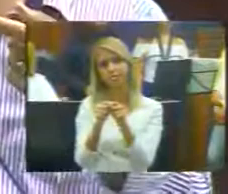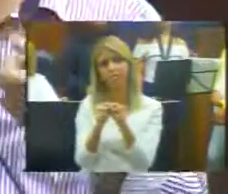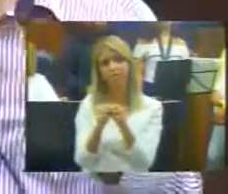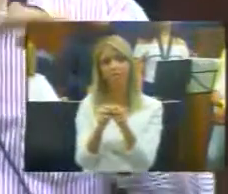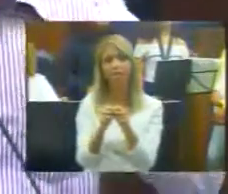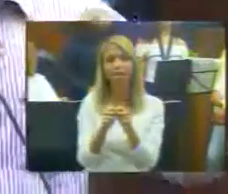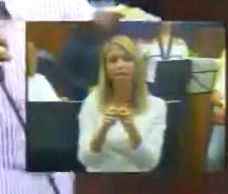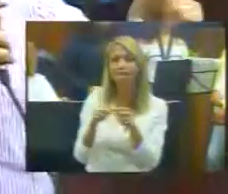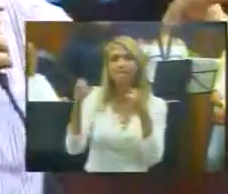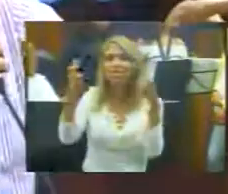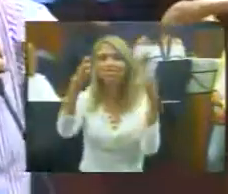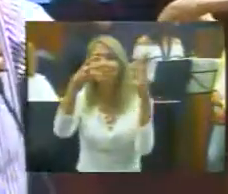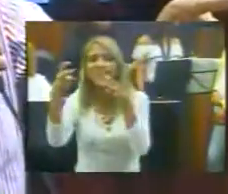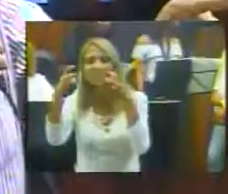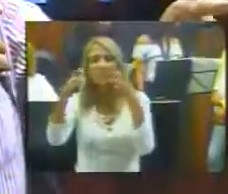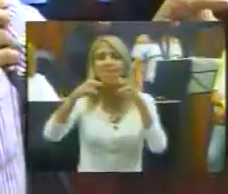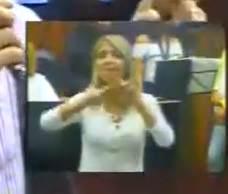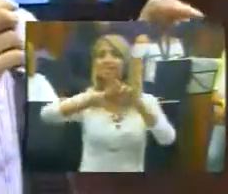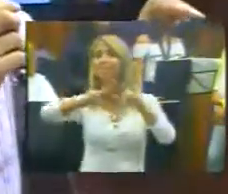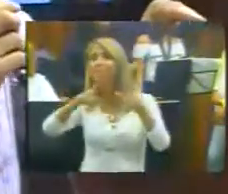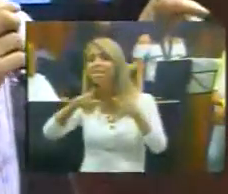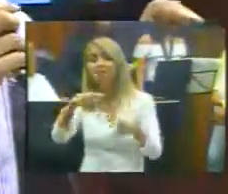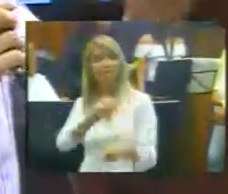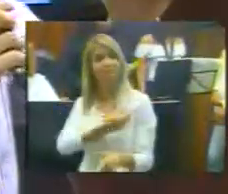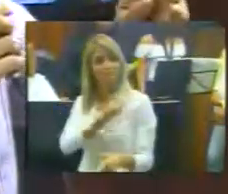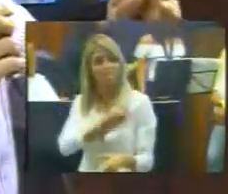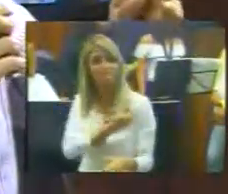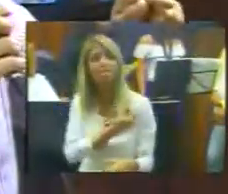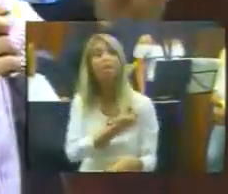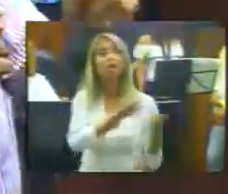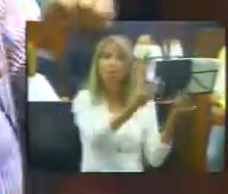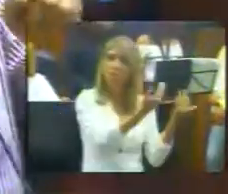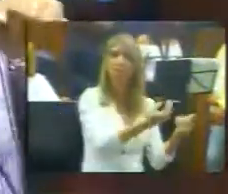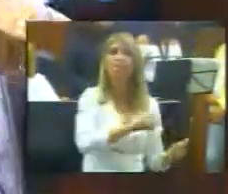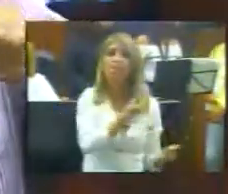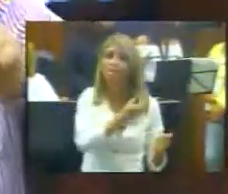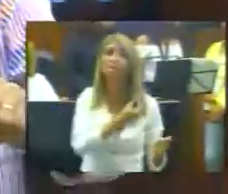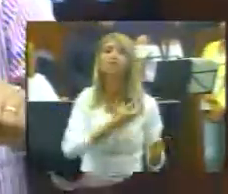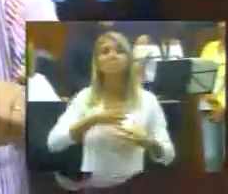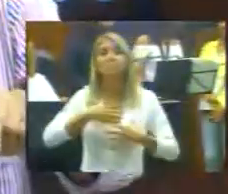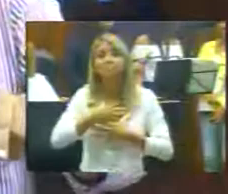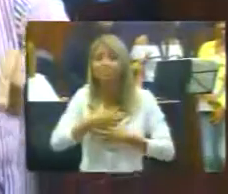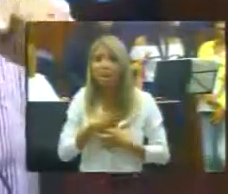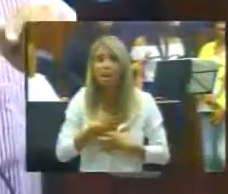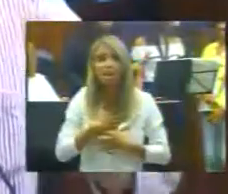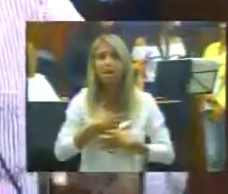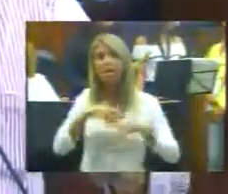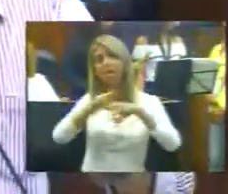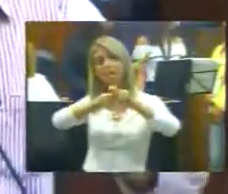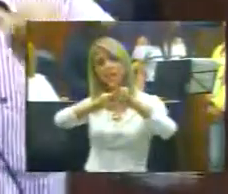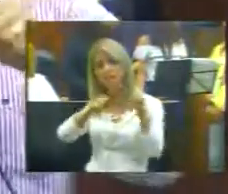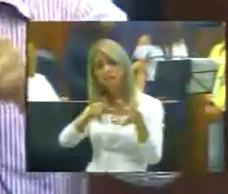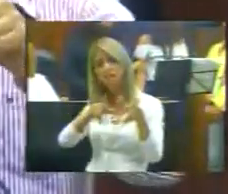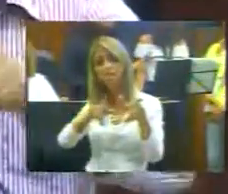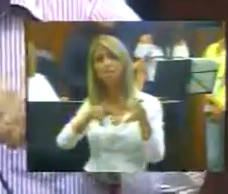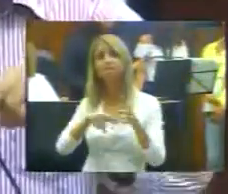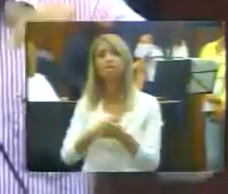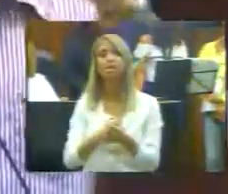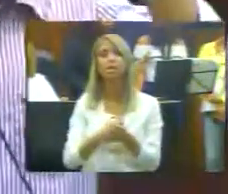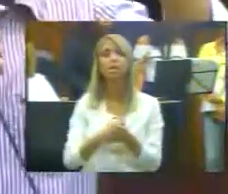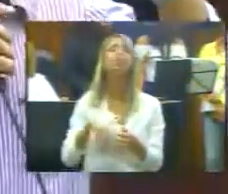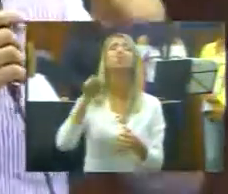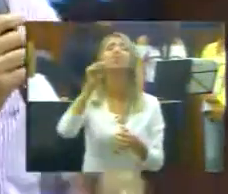olhar de quem vive, é um olhar de quem sente, lá na condição de aluno, a necessidade daquilo que a